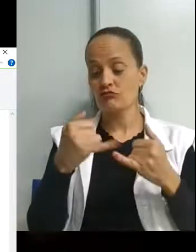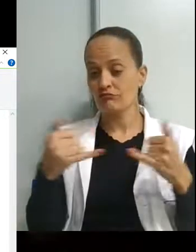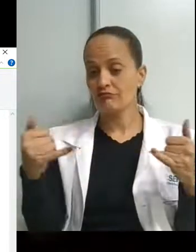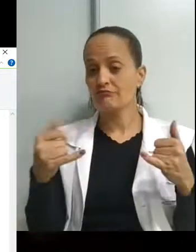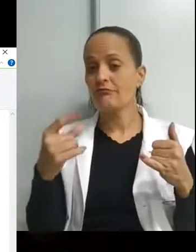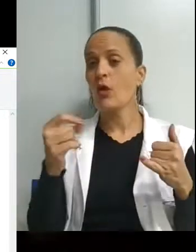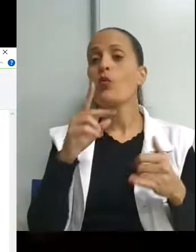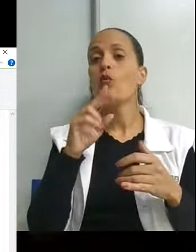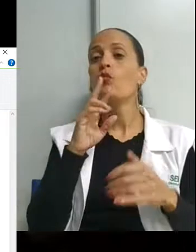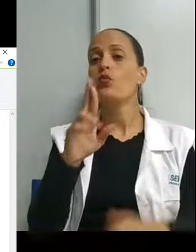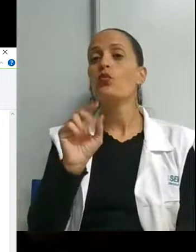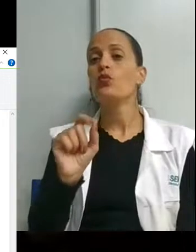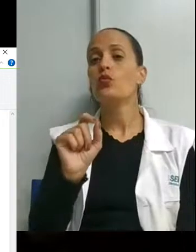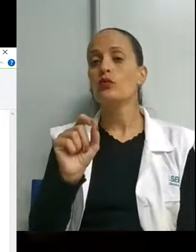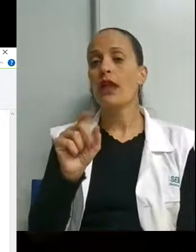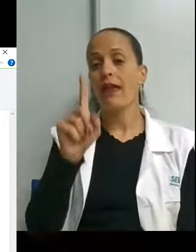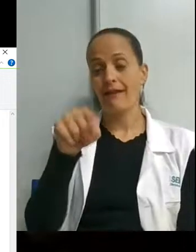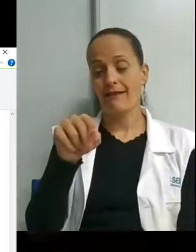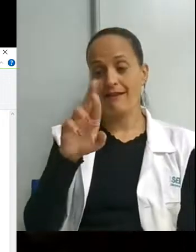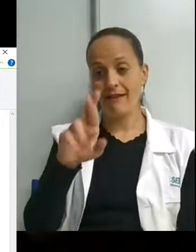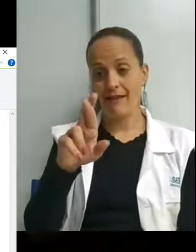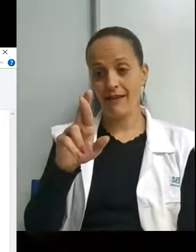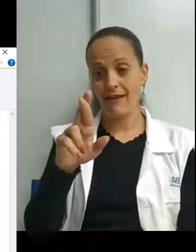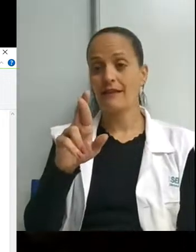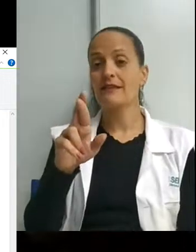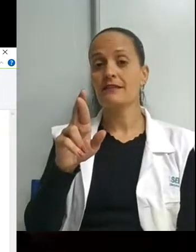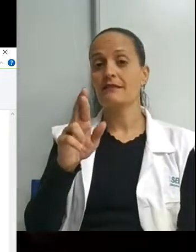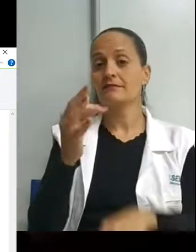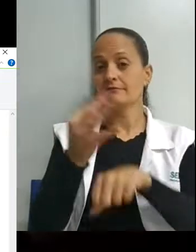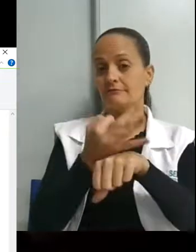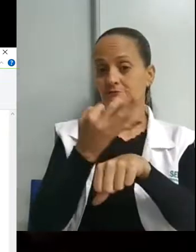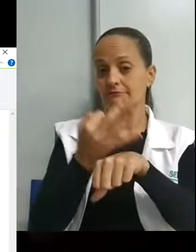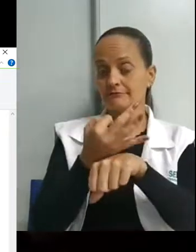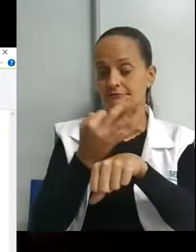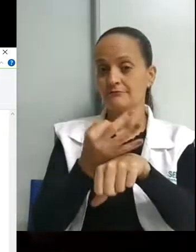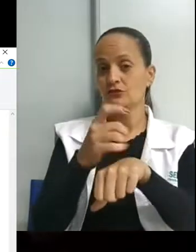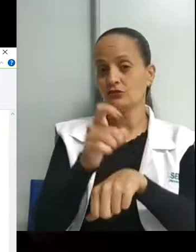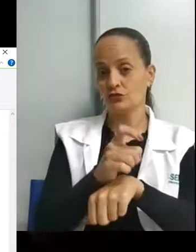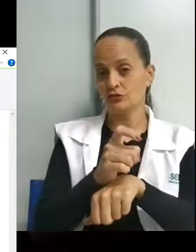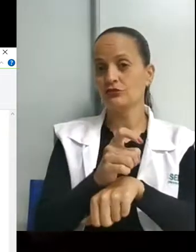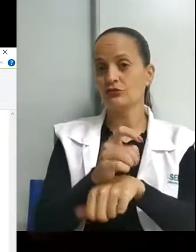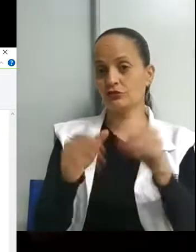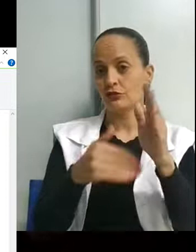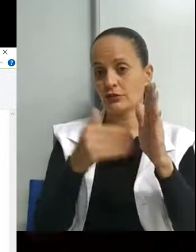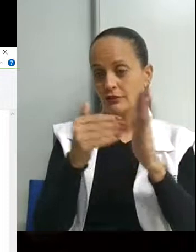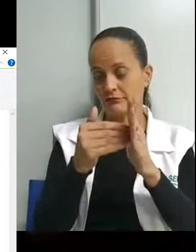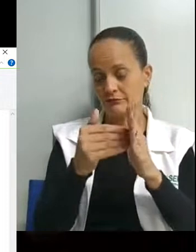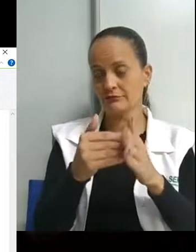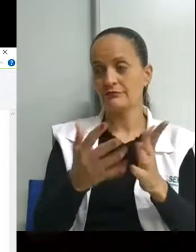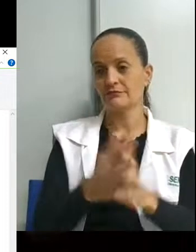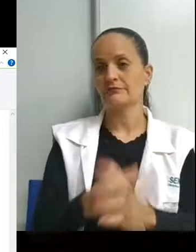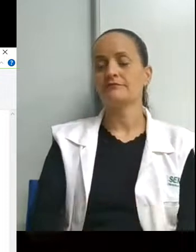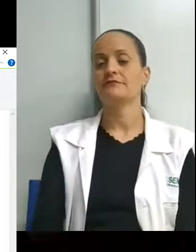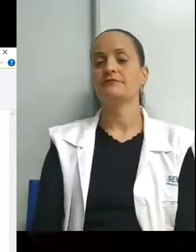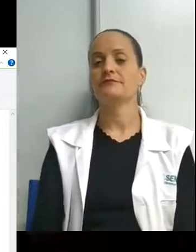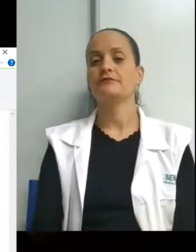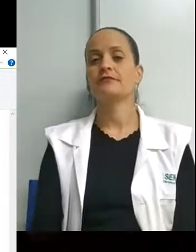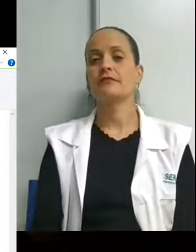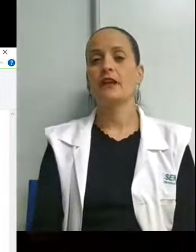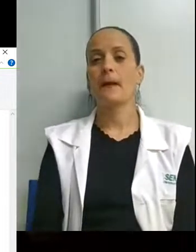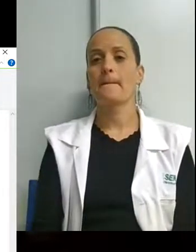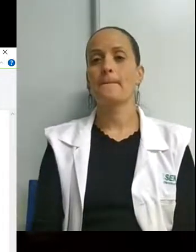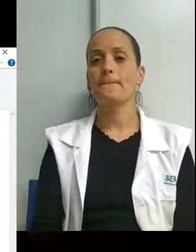R vezes I. No caso aqui é a nova corrente com o circuito da casa conectado. Então, o V